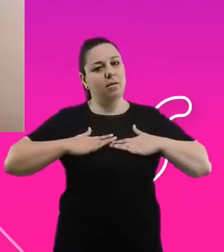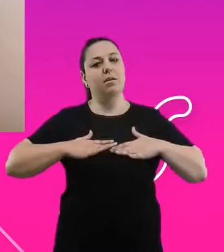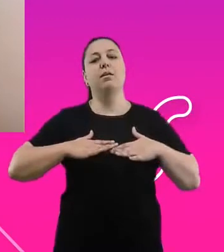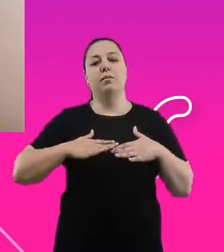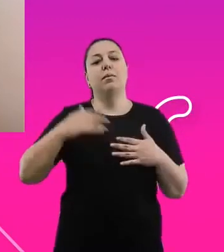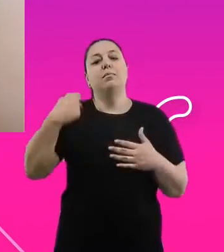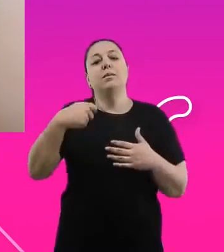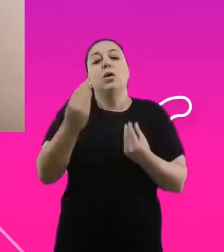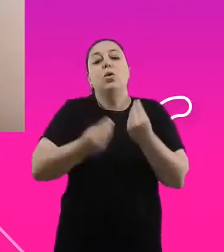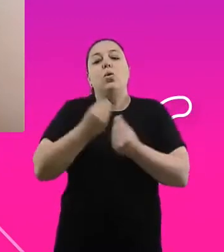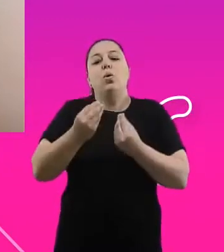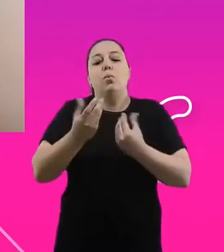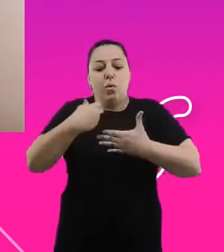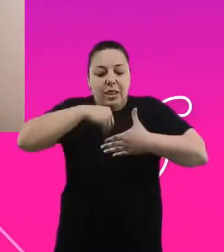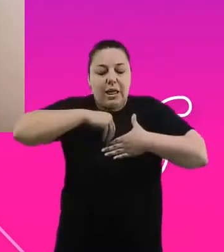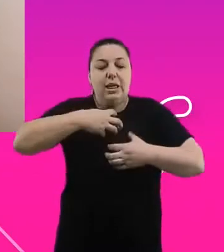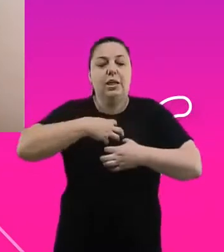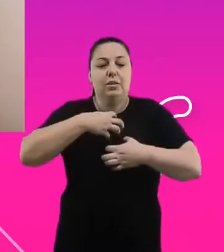ser diferente, né?